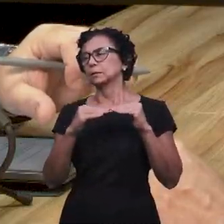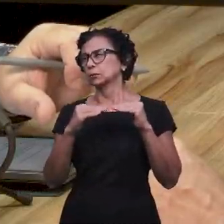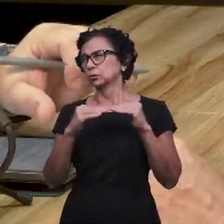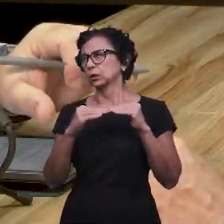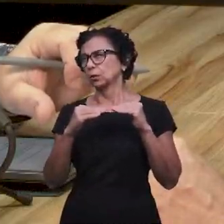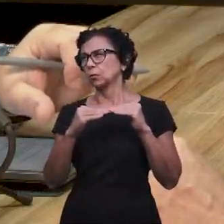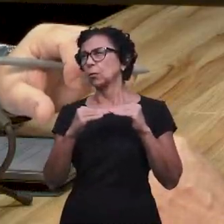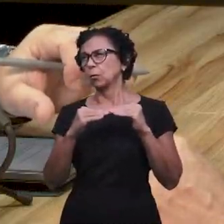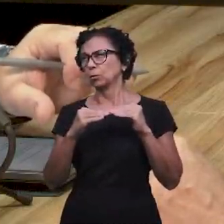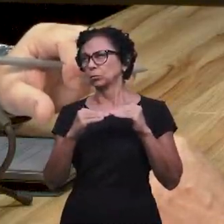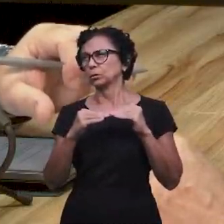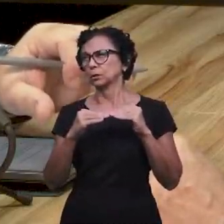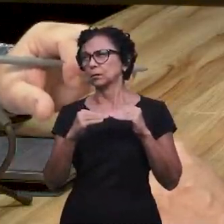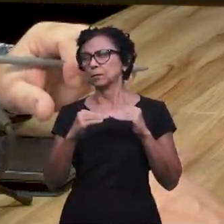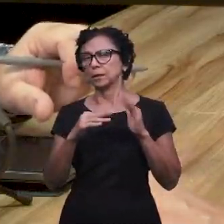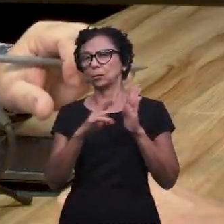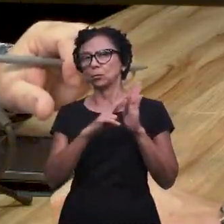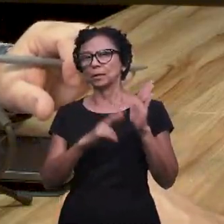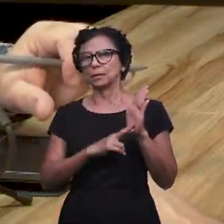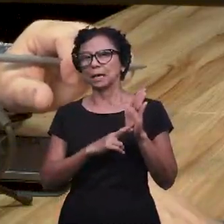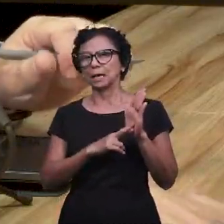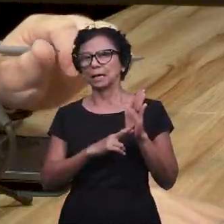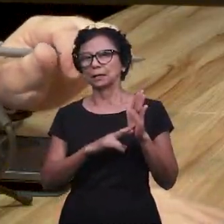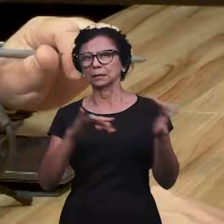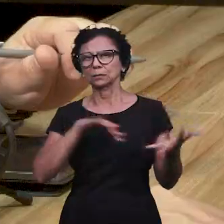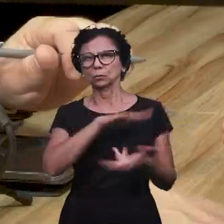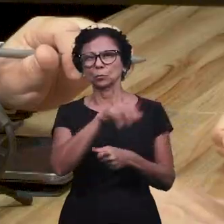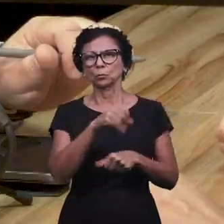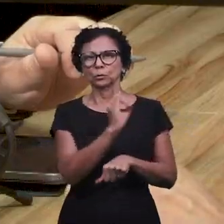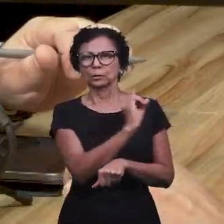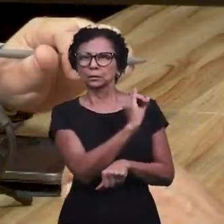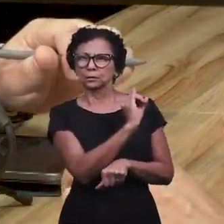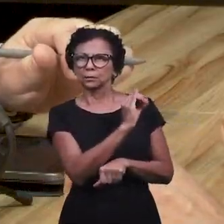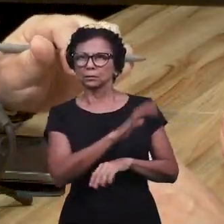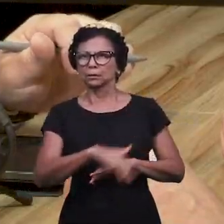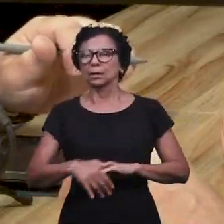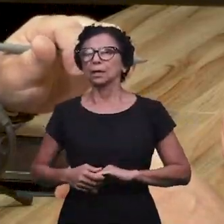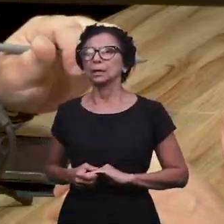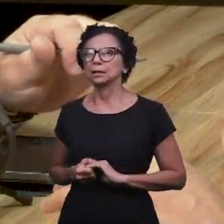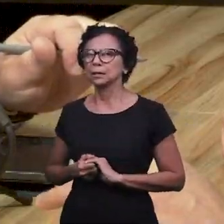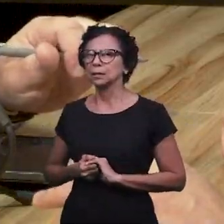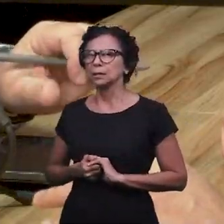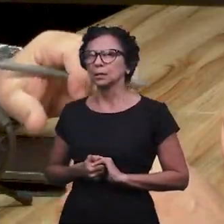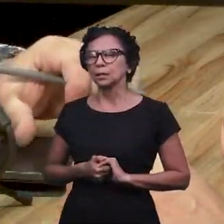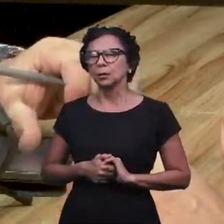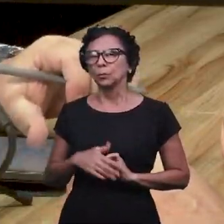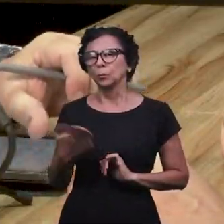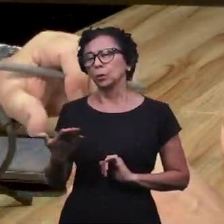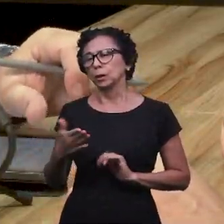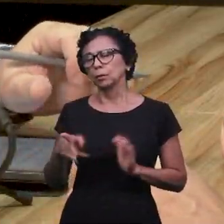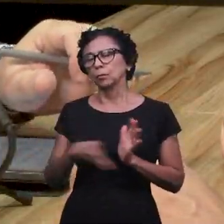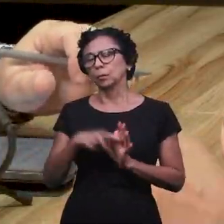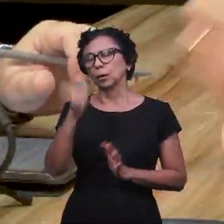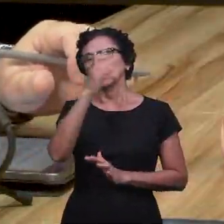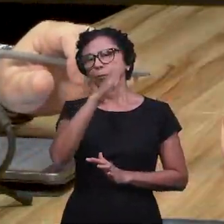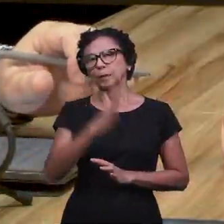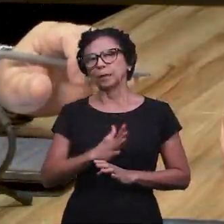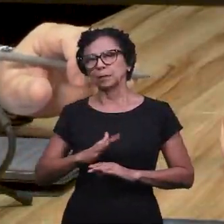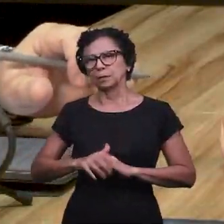normas internacionais? Como que o Brasil ele seria, digamos assim, ranqueado, né, com relação às